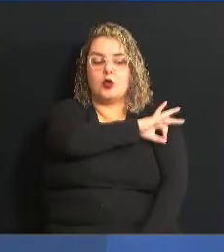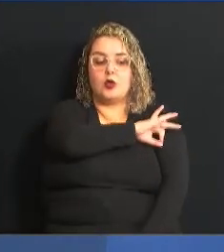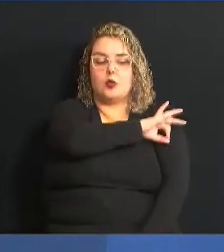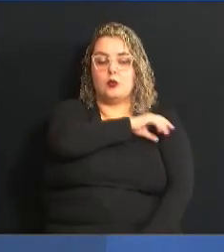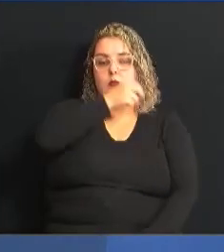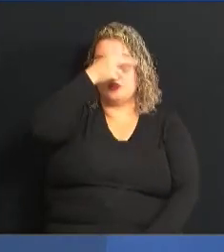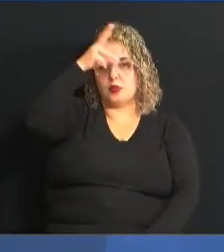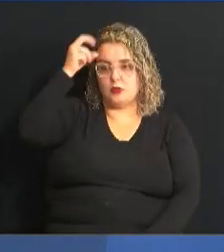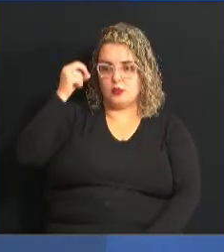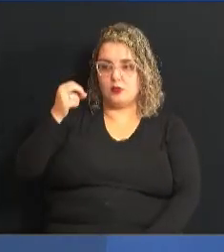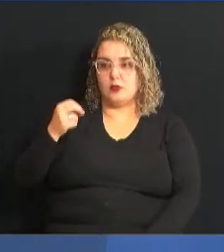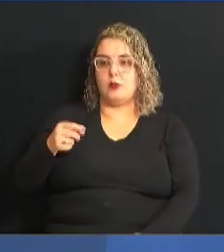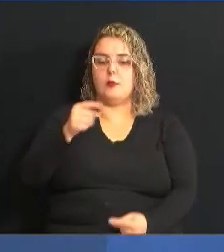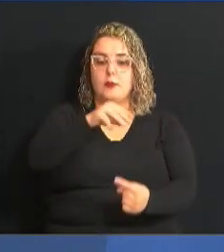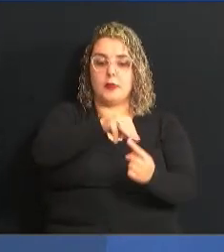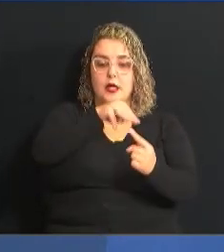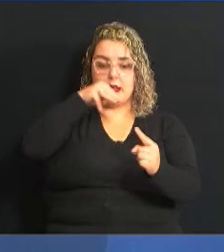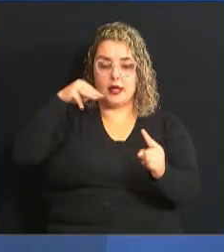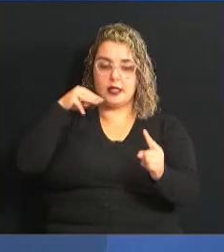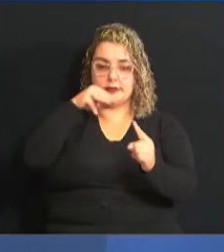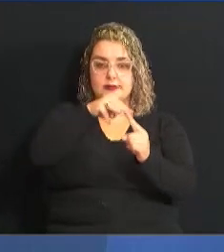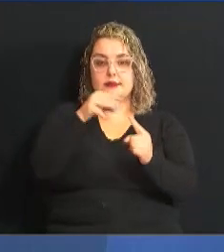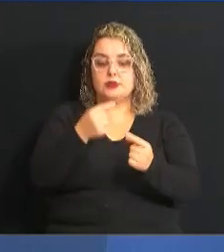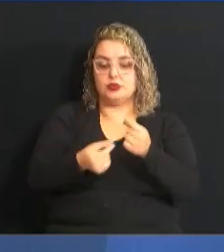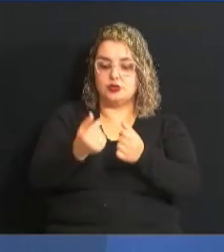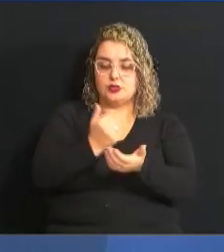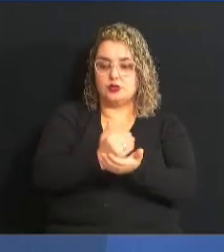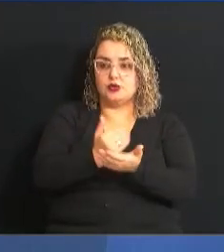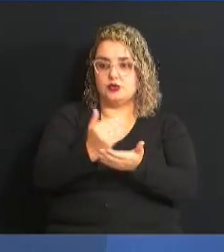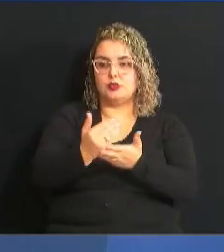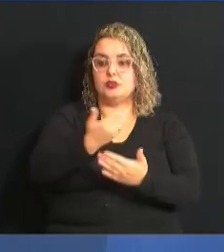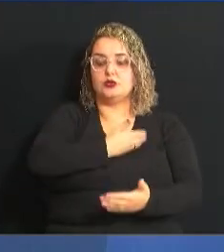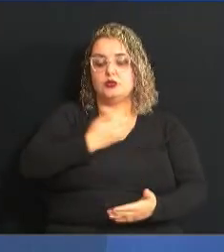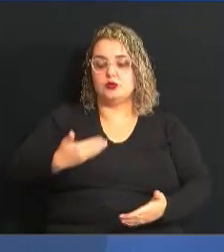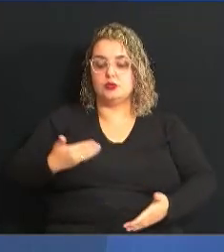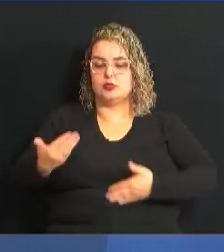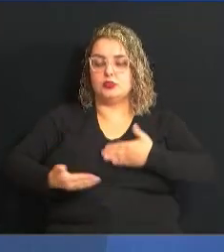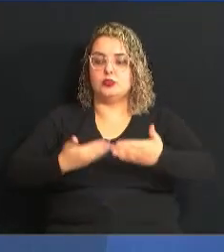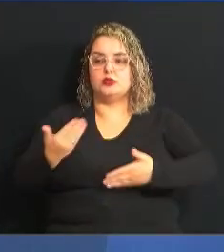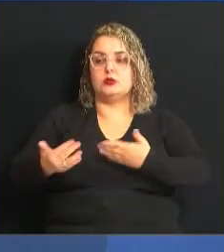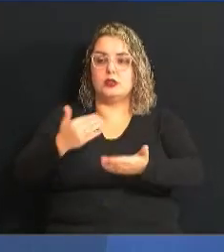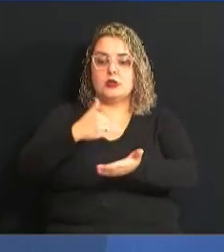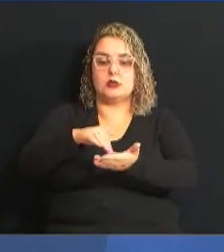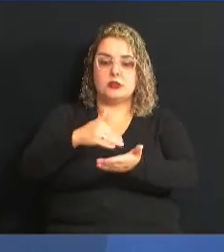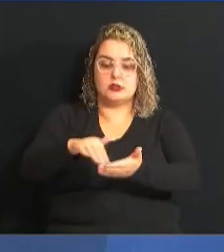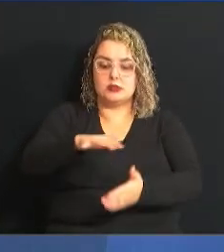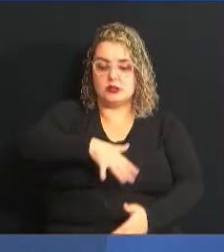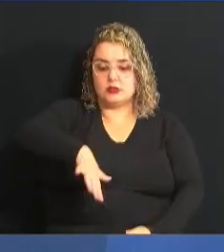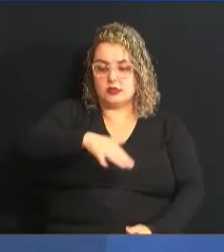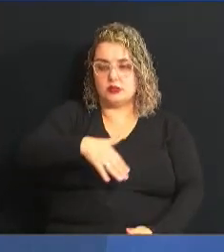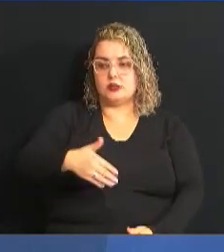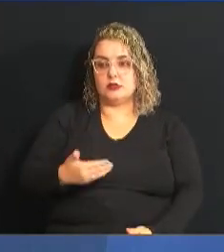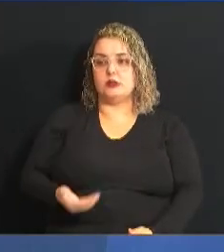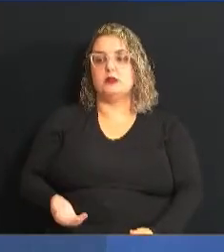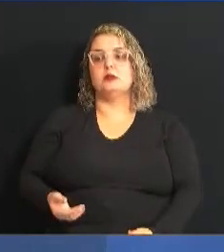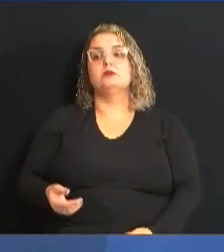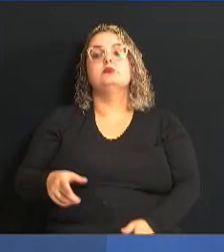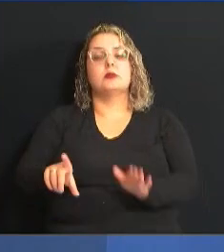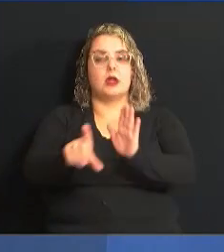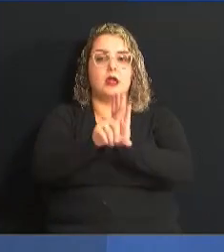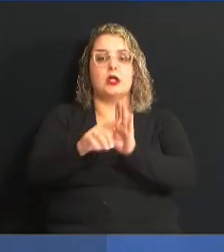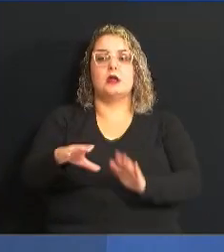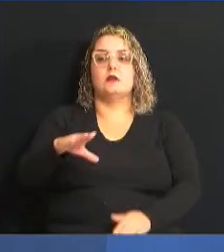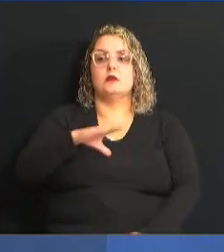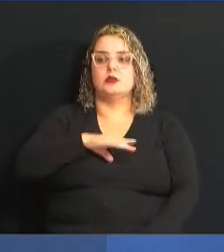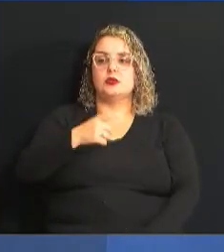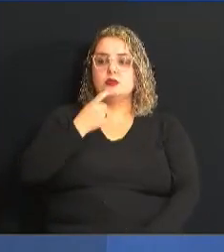metas de finanças aos servidores lotados na Secretaria Municipal de Finanças, conforme previsto em lei municipal.